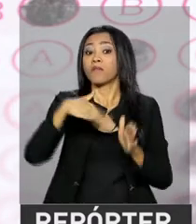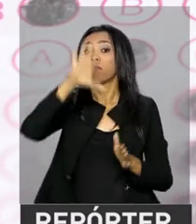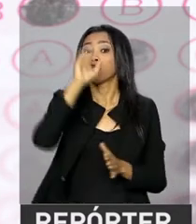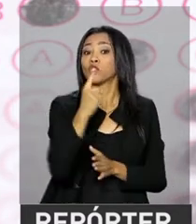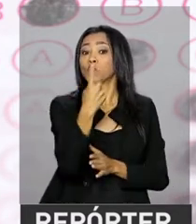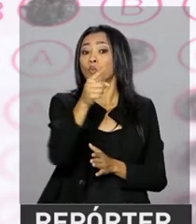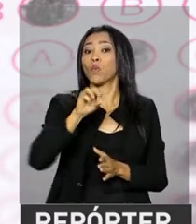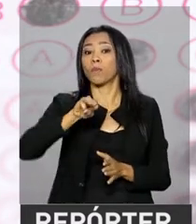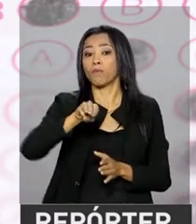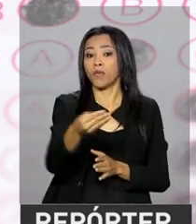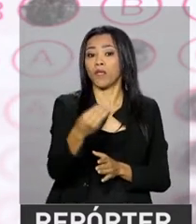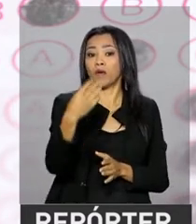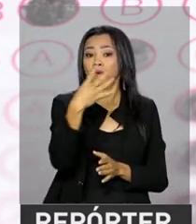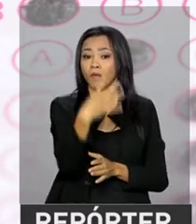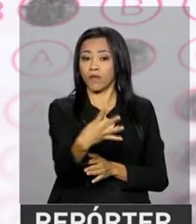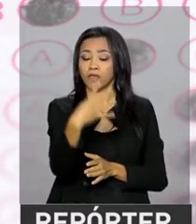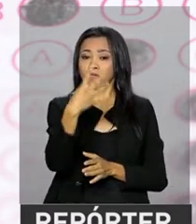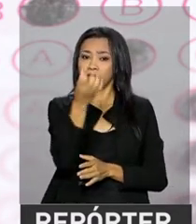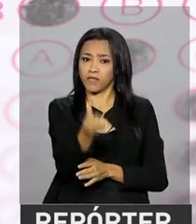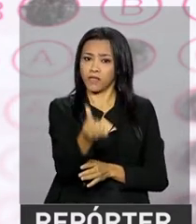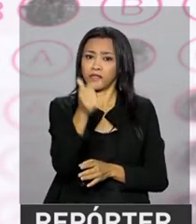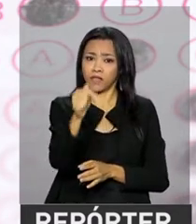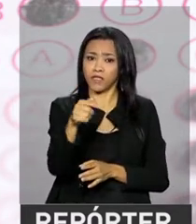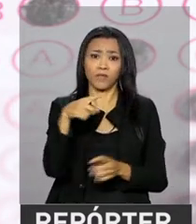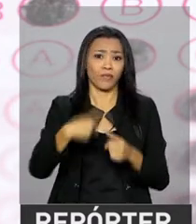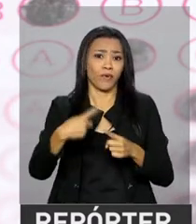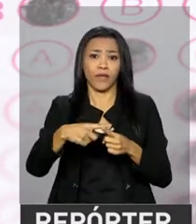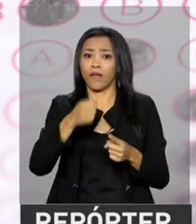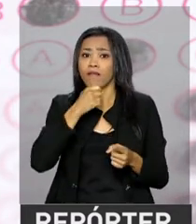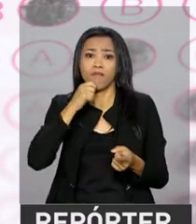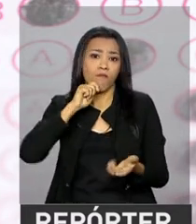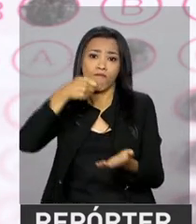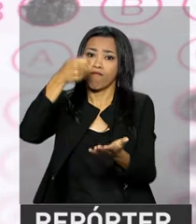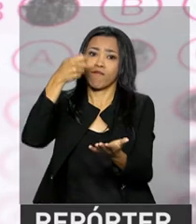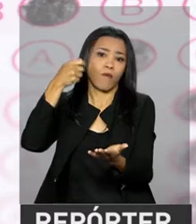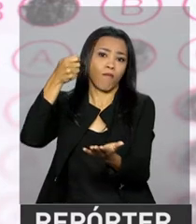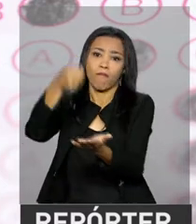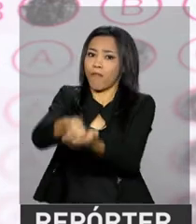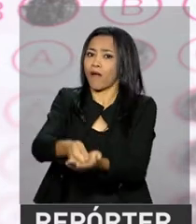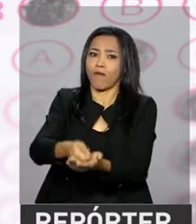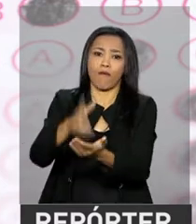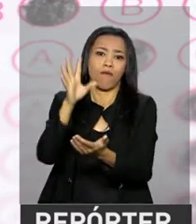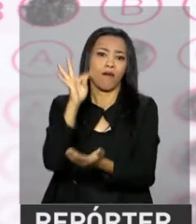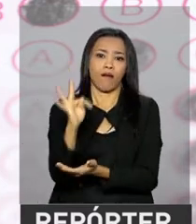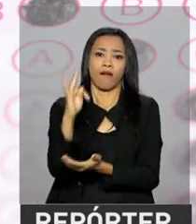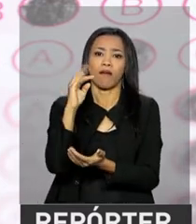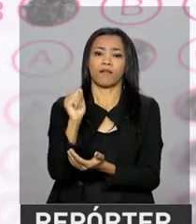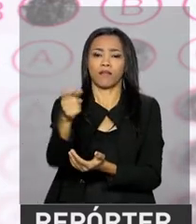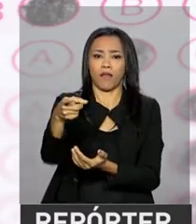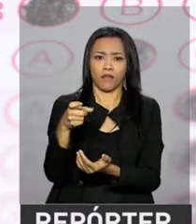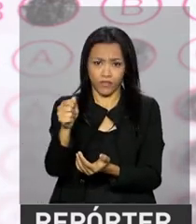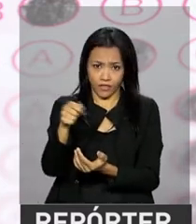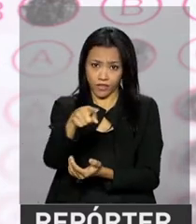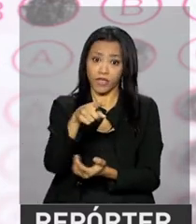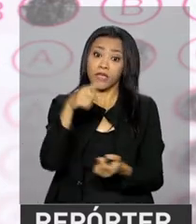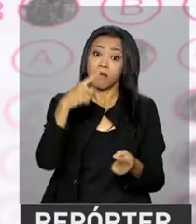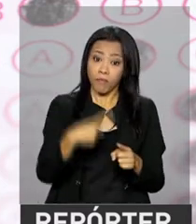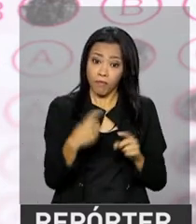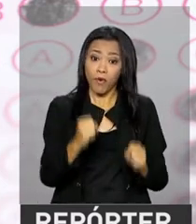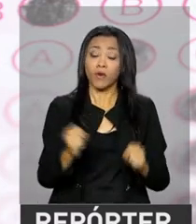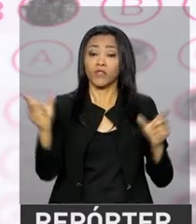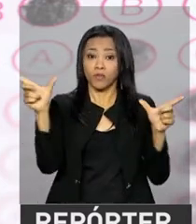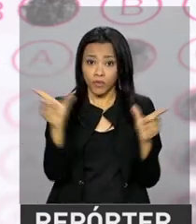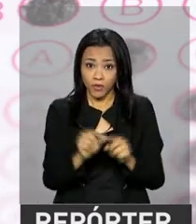não foram confirmadas por falta de pagamento da taxa mas esse número pode diminuir já que os candidatos que têm direito à gratuidade